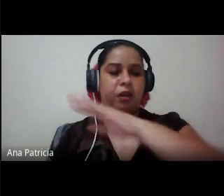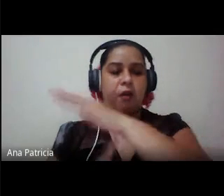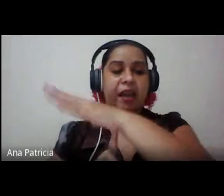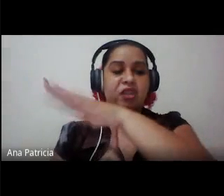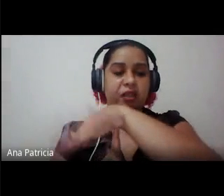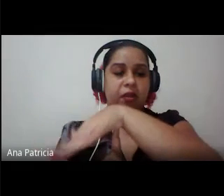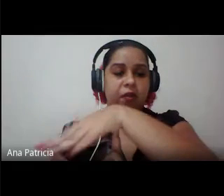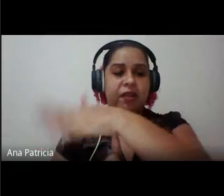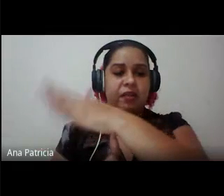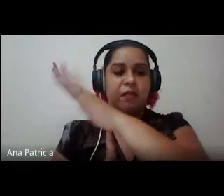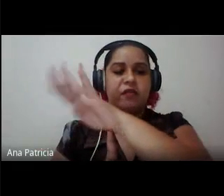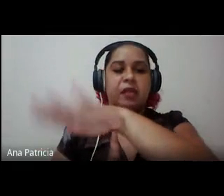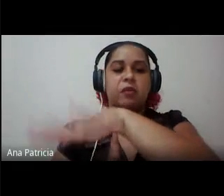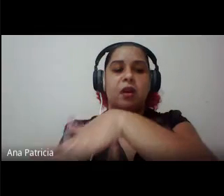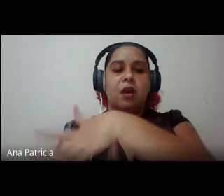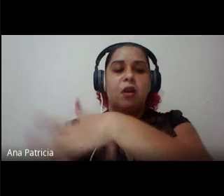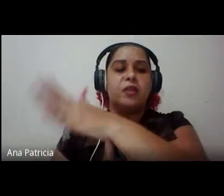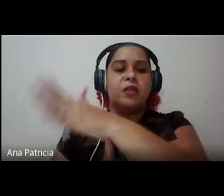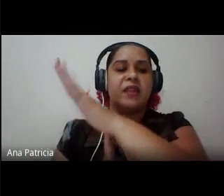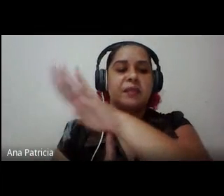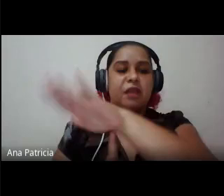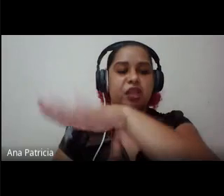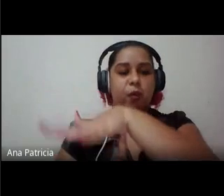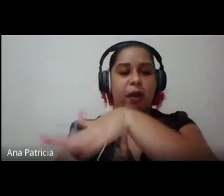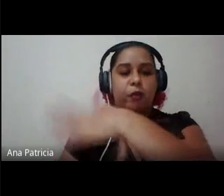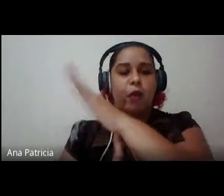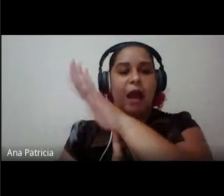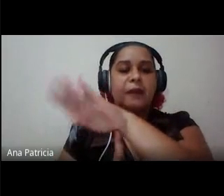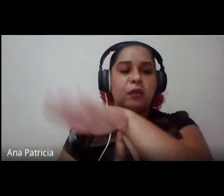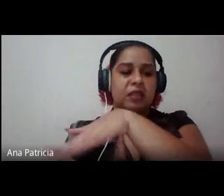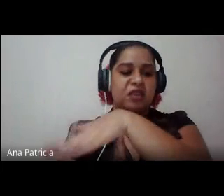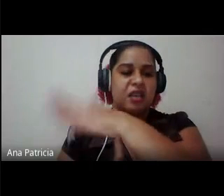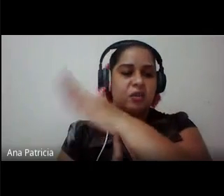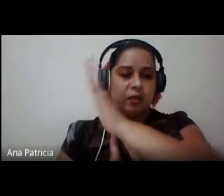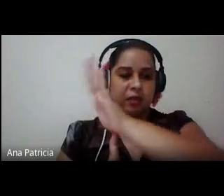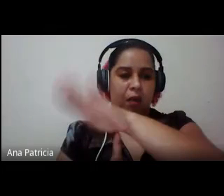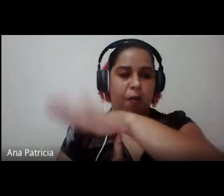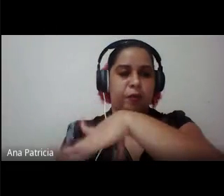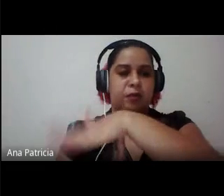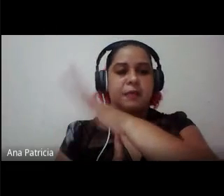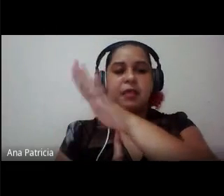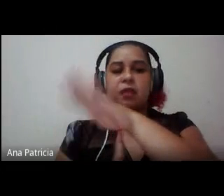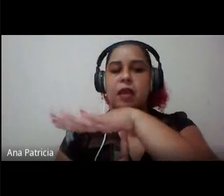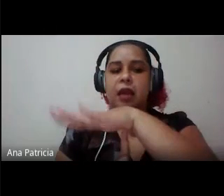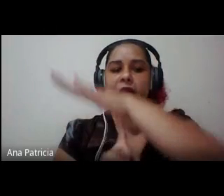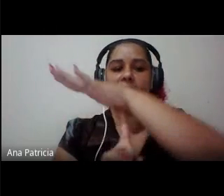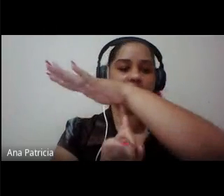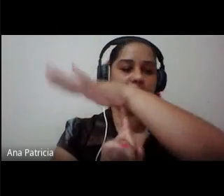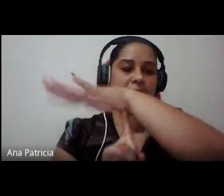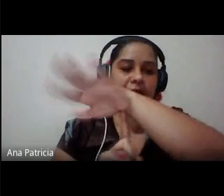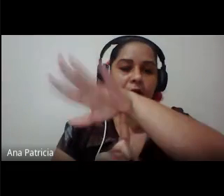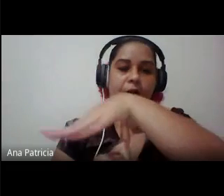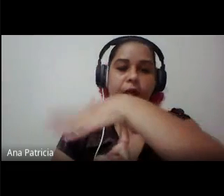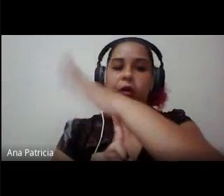de qualquer jeito. Então, eu faço esse movimento como se eu estivesse mexendo com ela muito rápido em todas as direções. É um movimento semicircular.